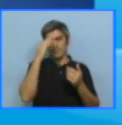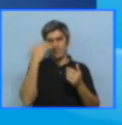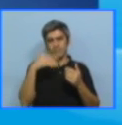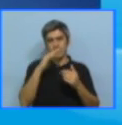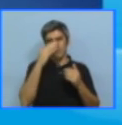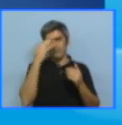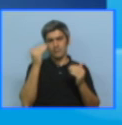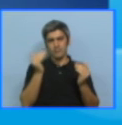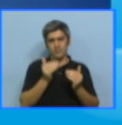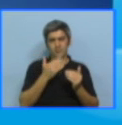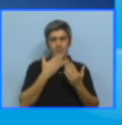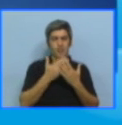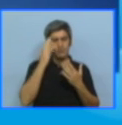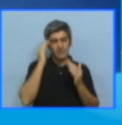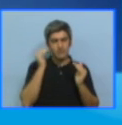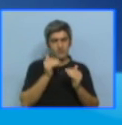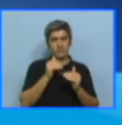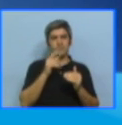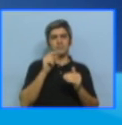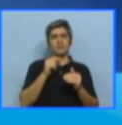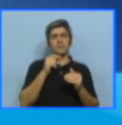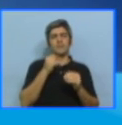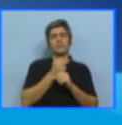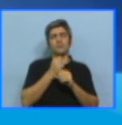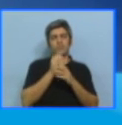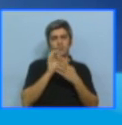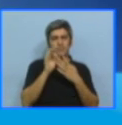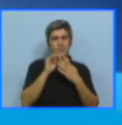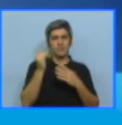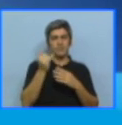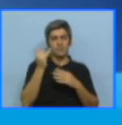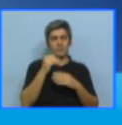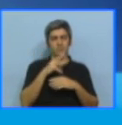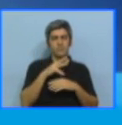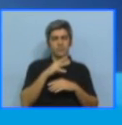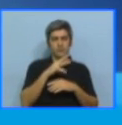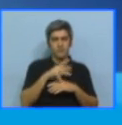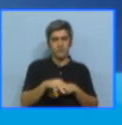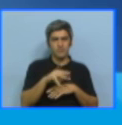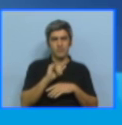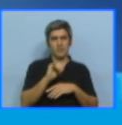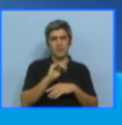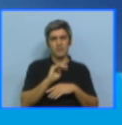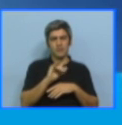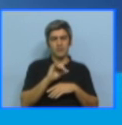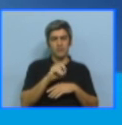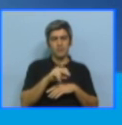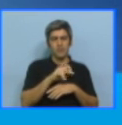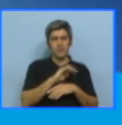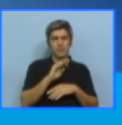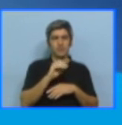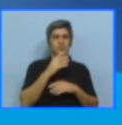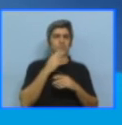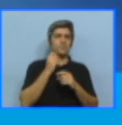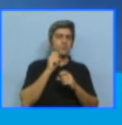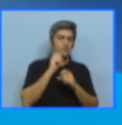capacidade é menor. Também a função específica dos institutos missionários entrou num processo de revisão em relação